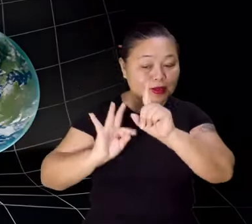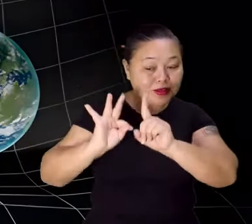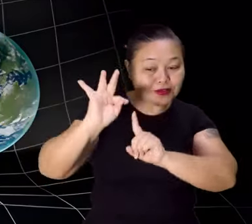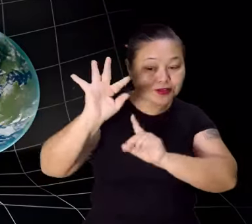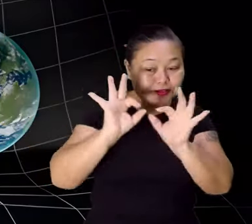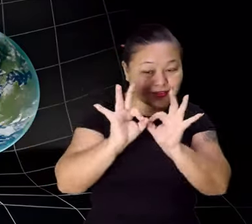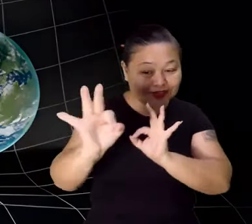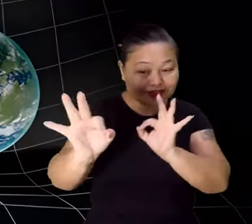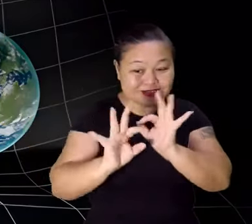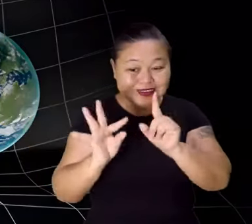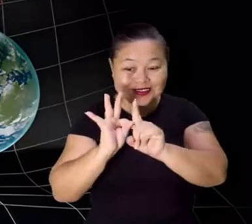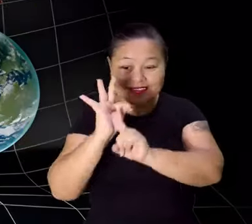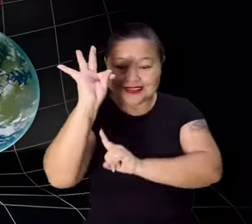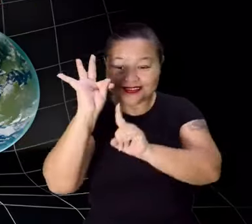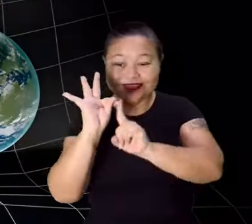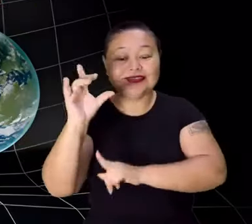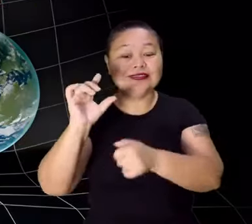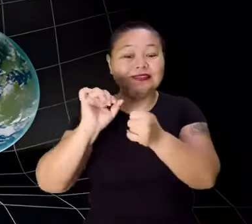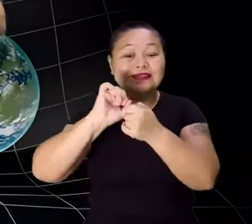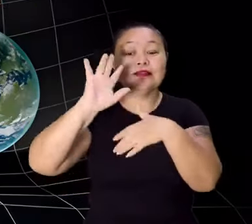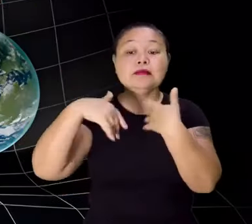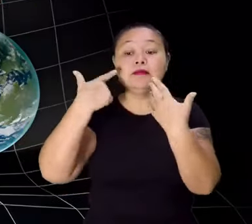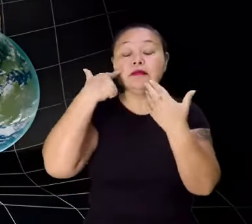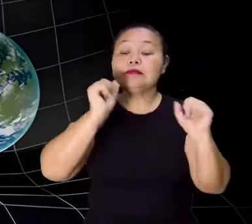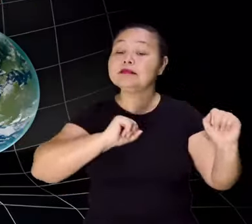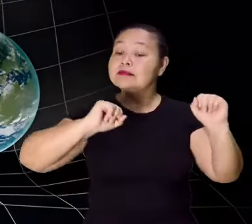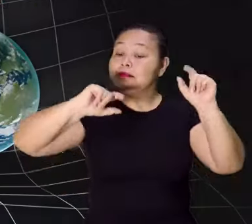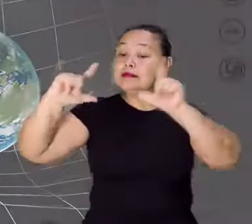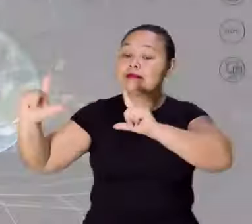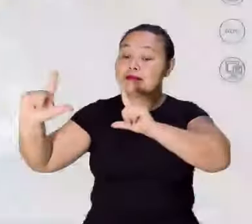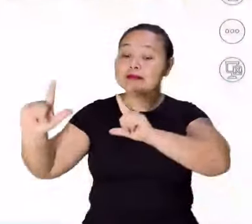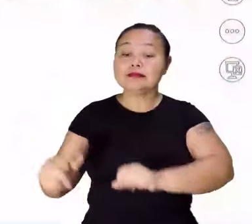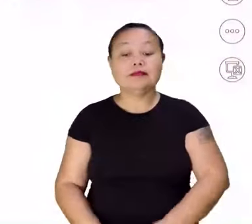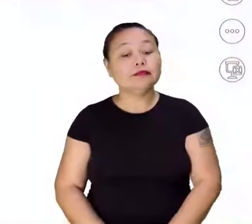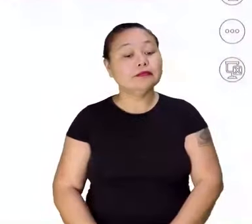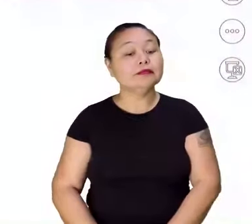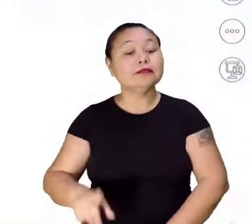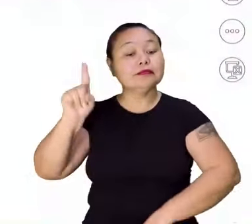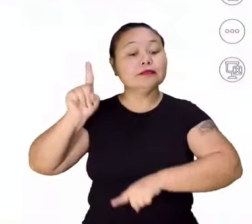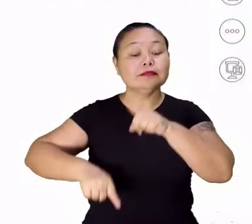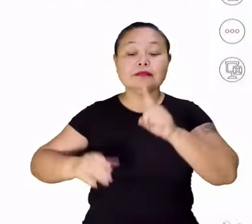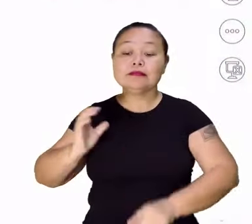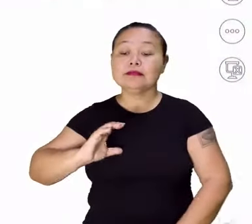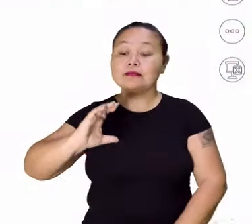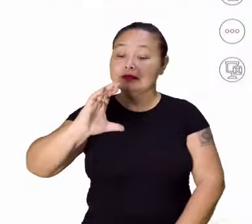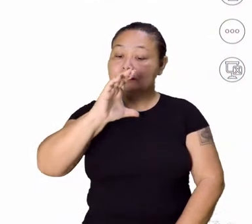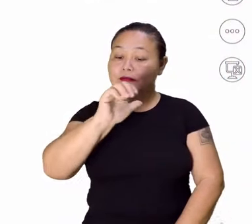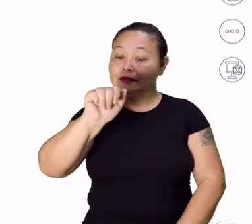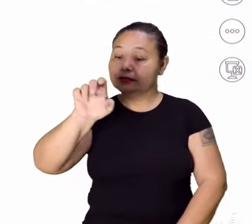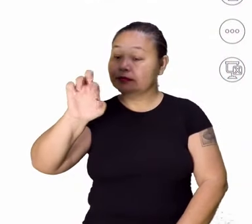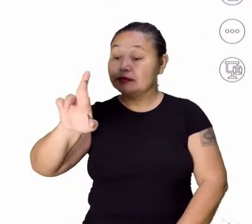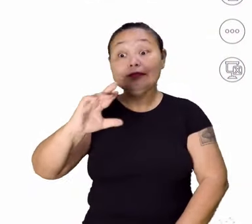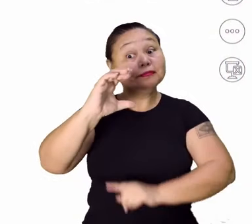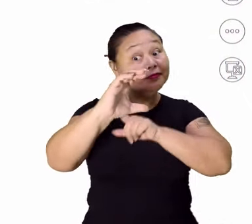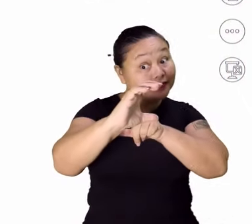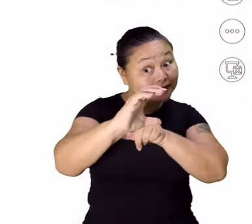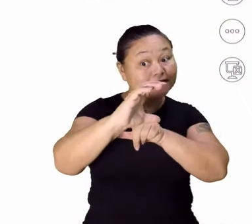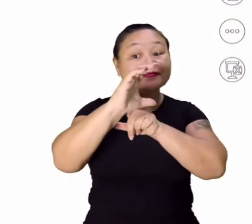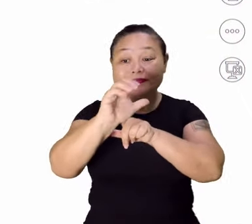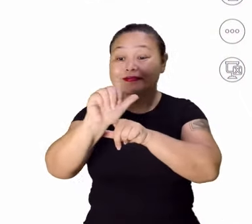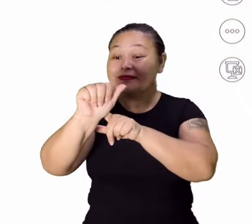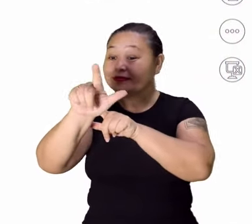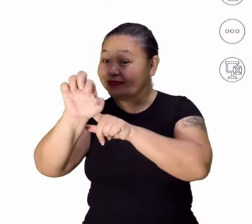temperatura, né? Justamente. Então, pessoal, se liga ali, olha só. Vai lá. Letra C. C de calor, né? C de calor. C